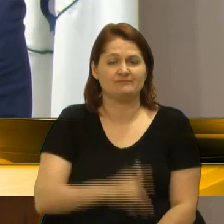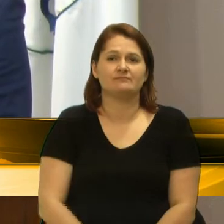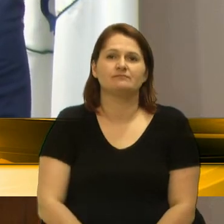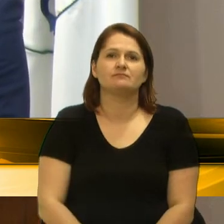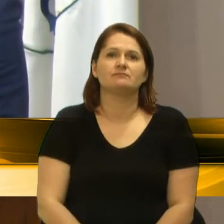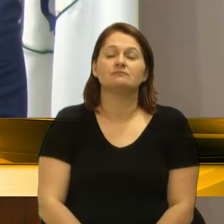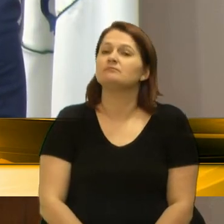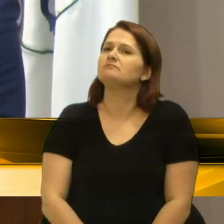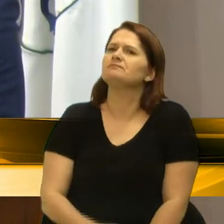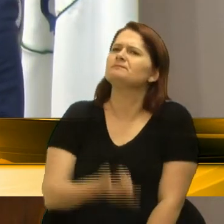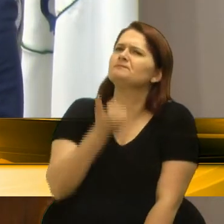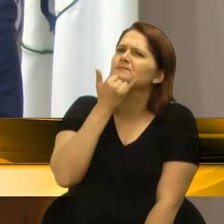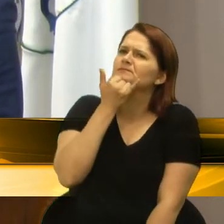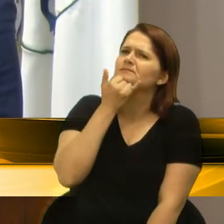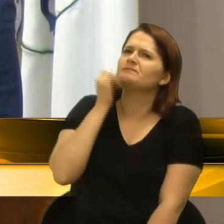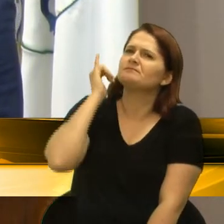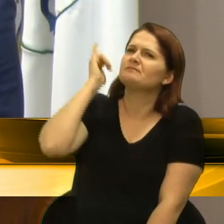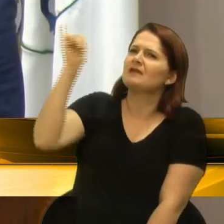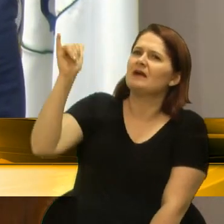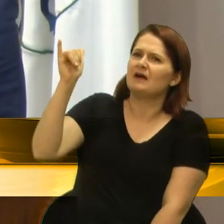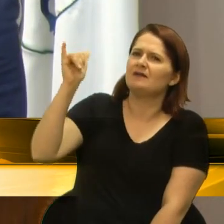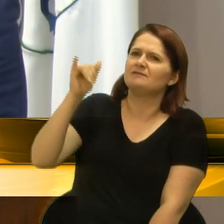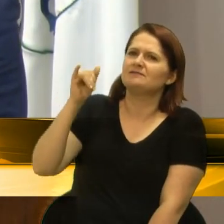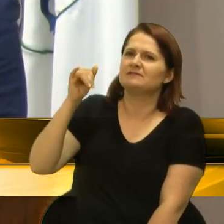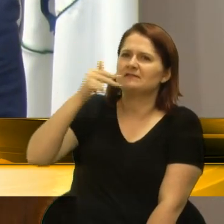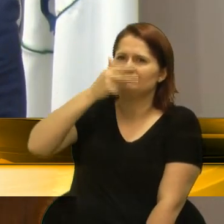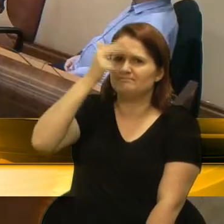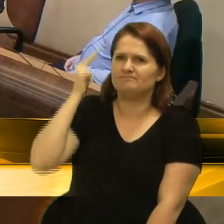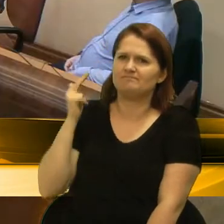está parado ali, se o senhor puder só...